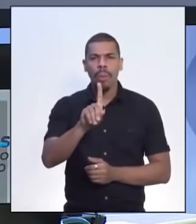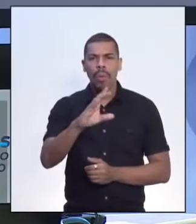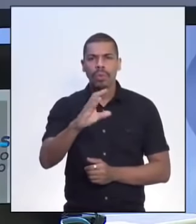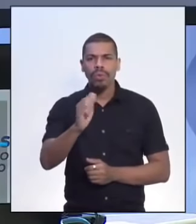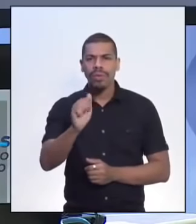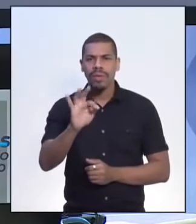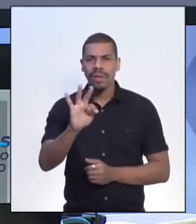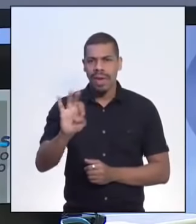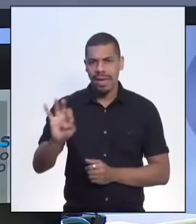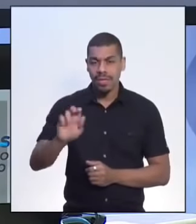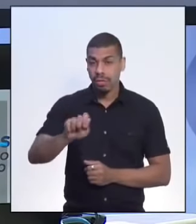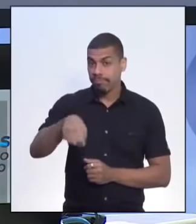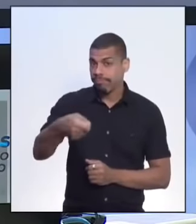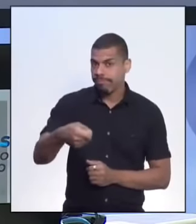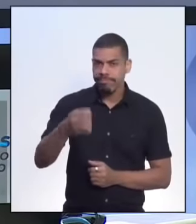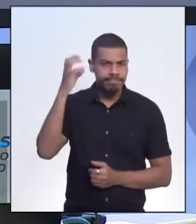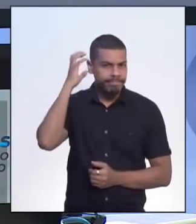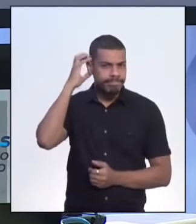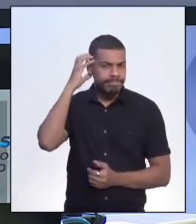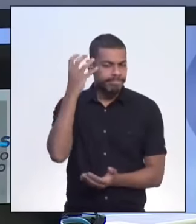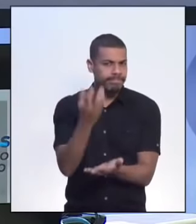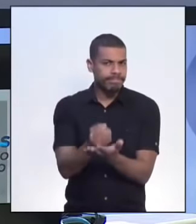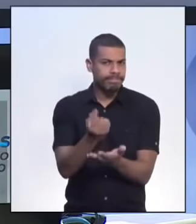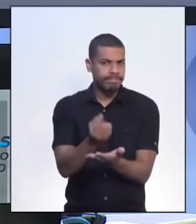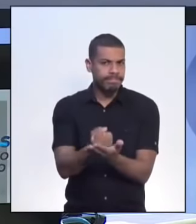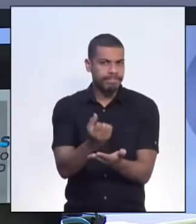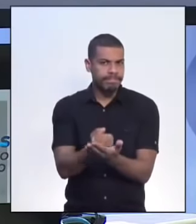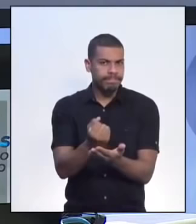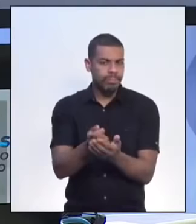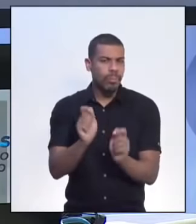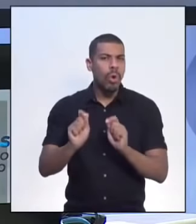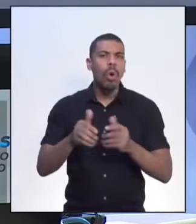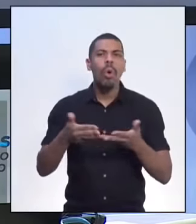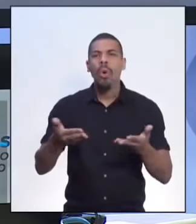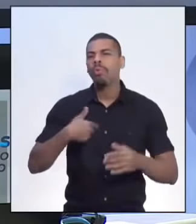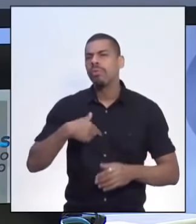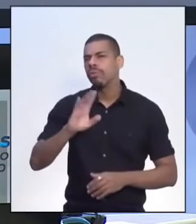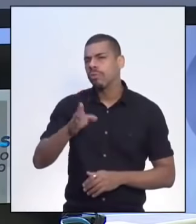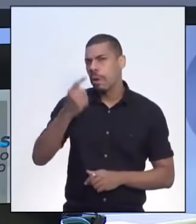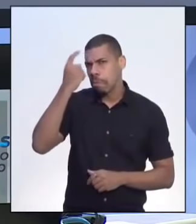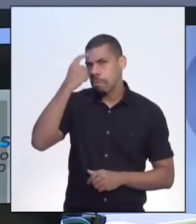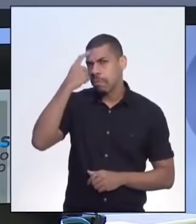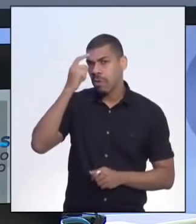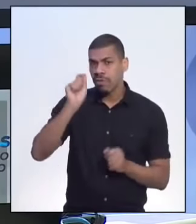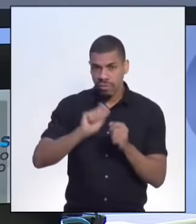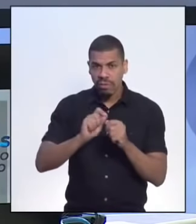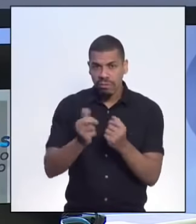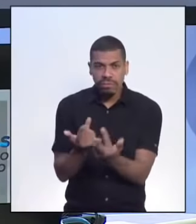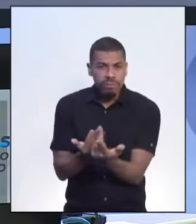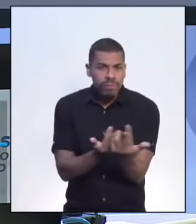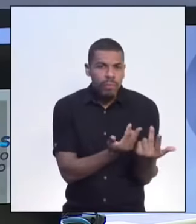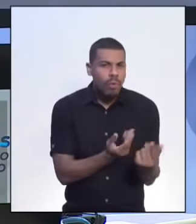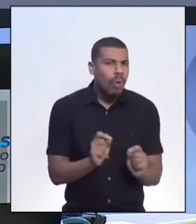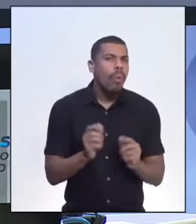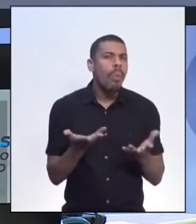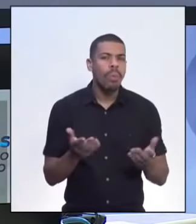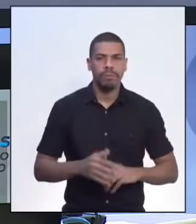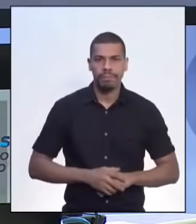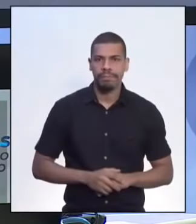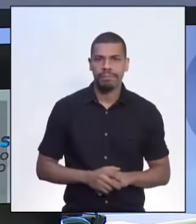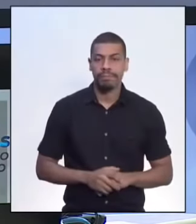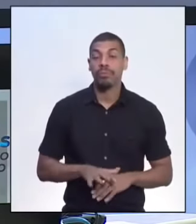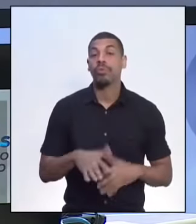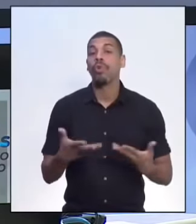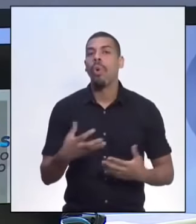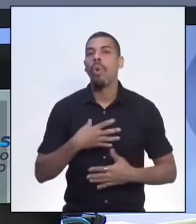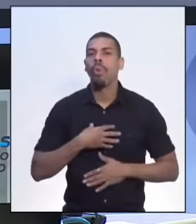Andréia, a gente passa vários podcasts aqui para vocês. E vocês já pensaram em fazer algum? Mas antes, respondam aí para mim. Qual a